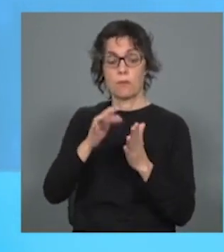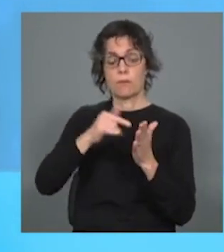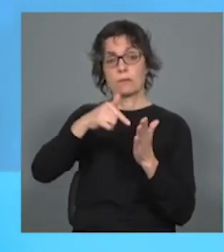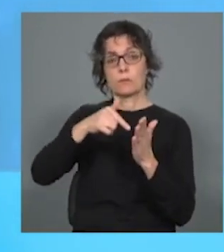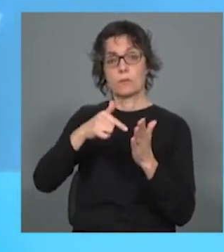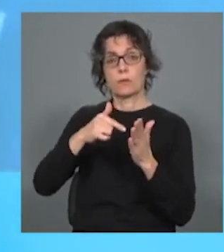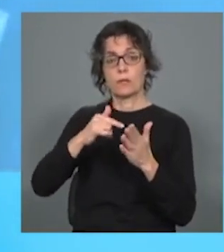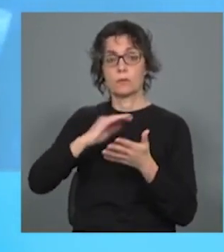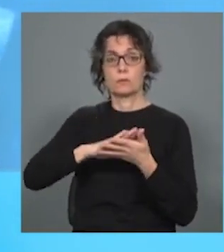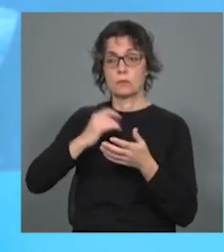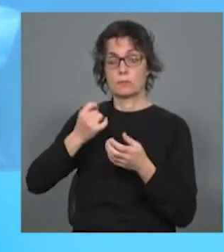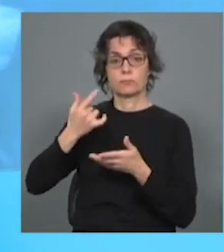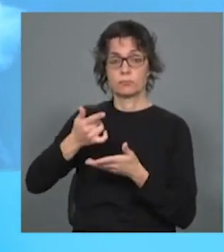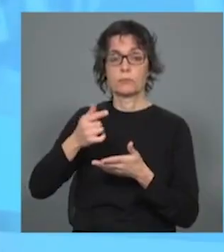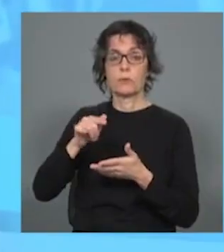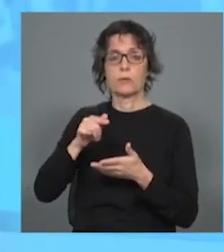ficámos a conhecer quem foi São Lucas.